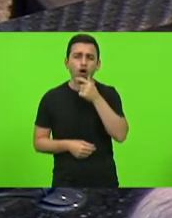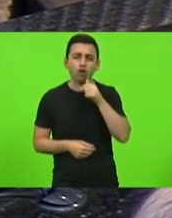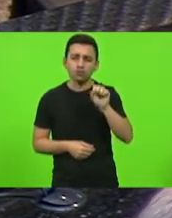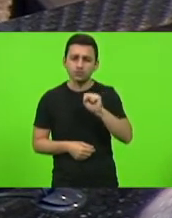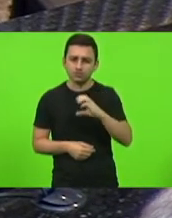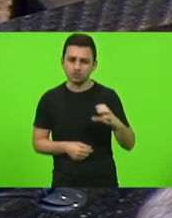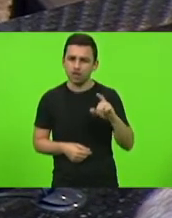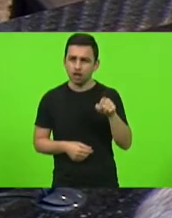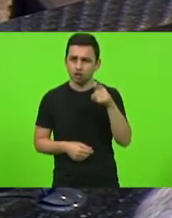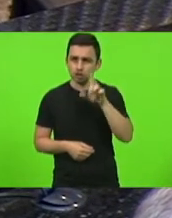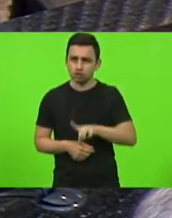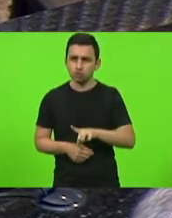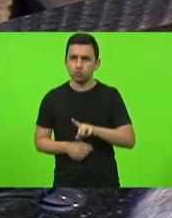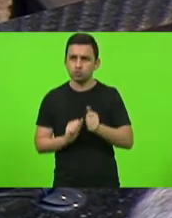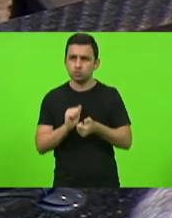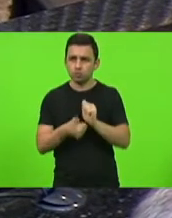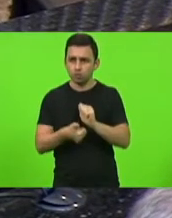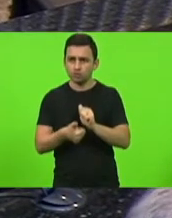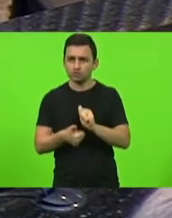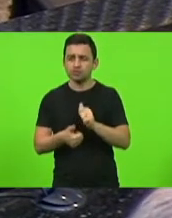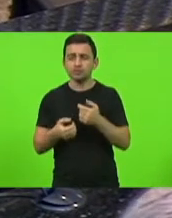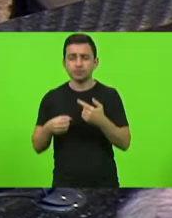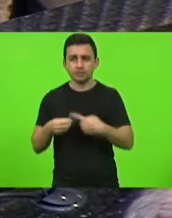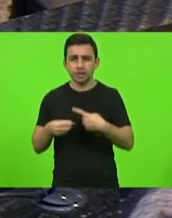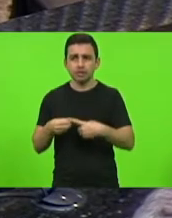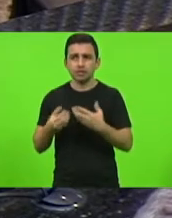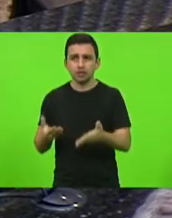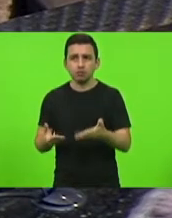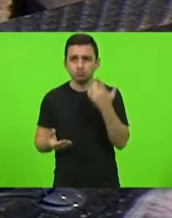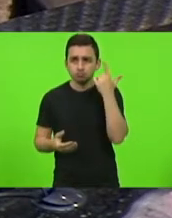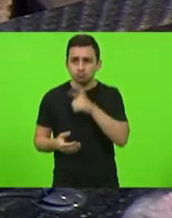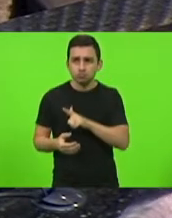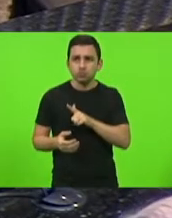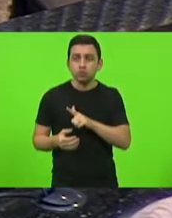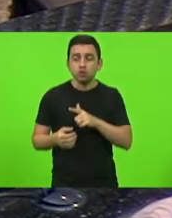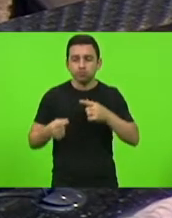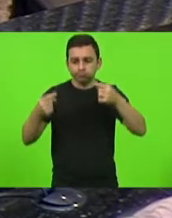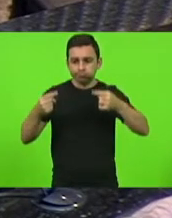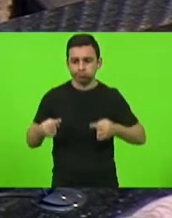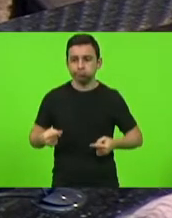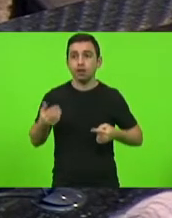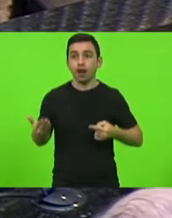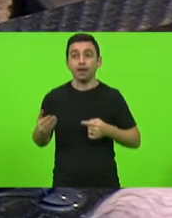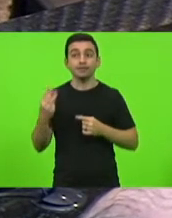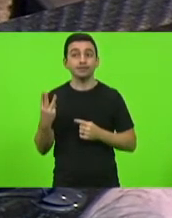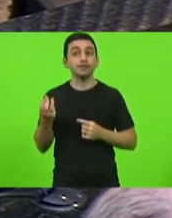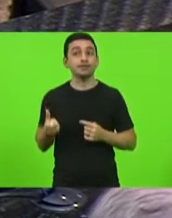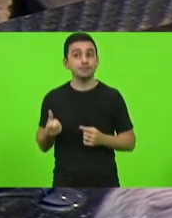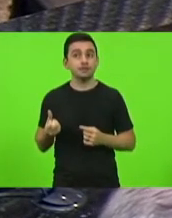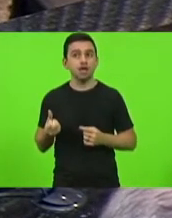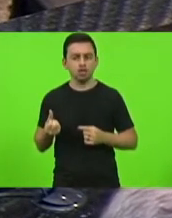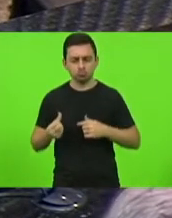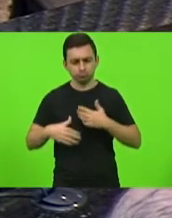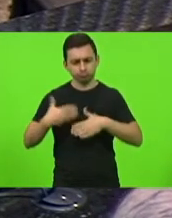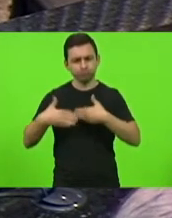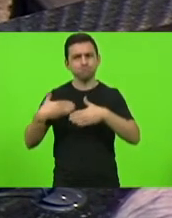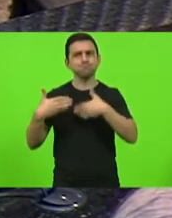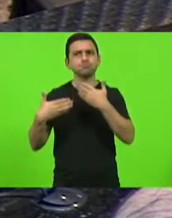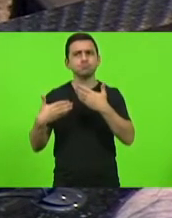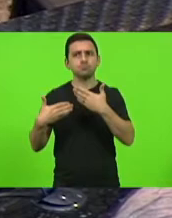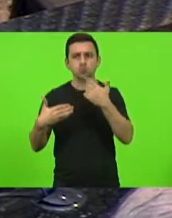de esportes nesse município de Capivari, concorreu com outros 36 atletas de altíssimo nível e